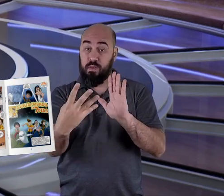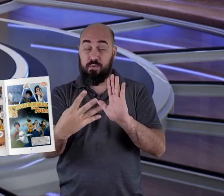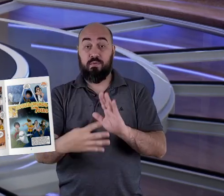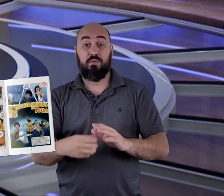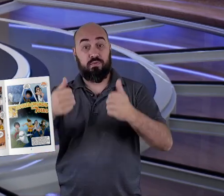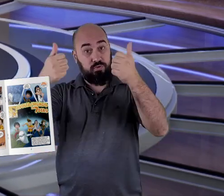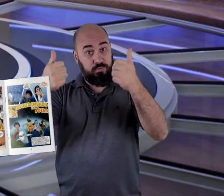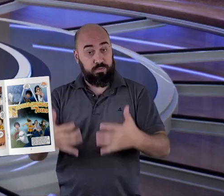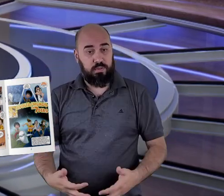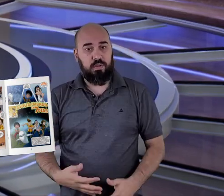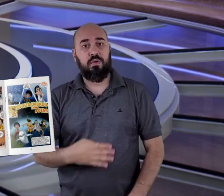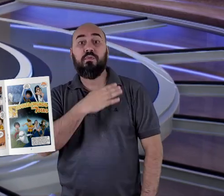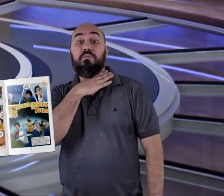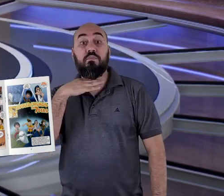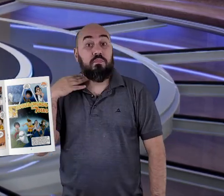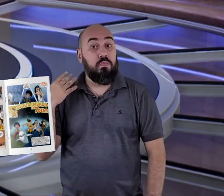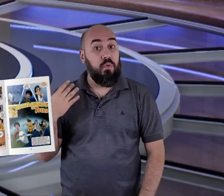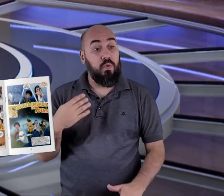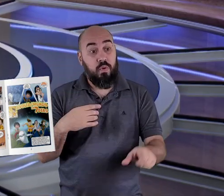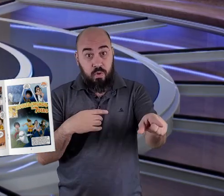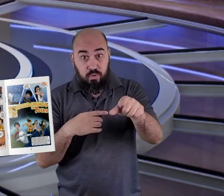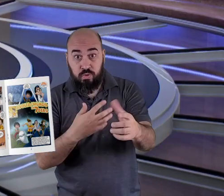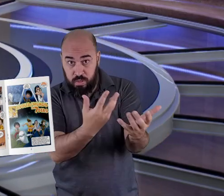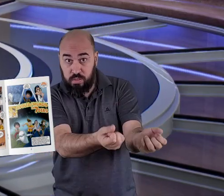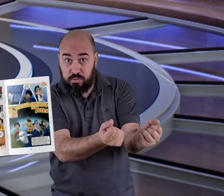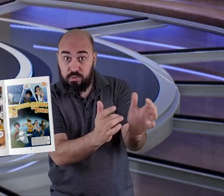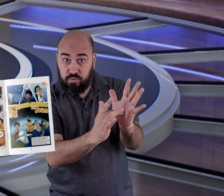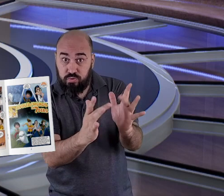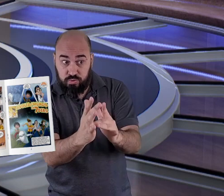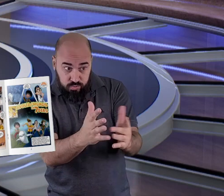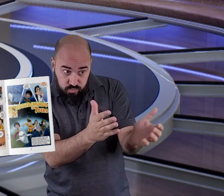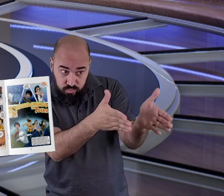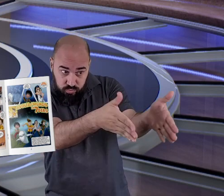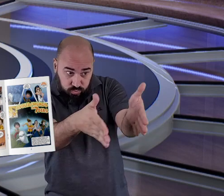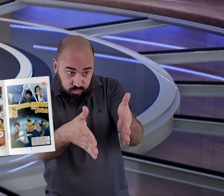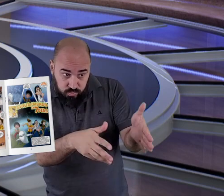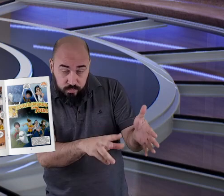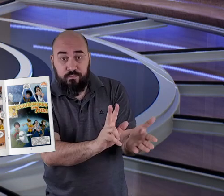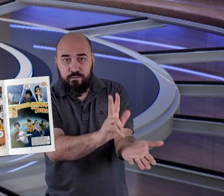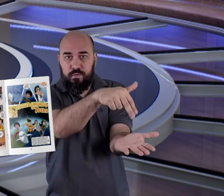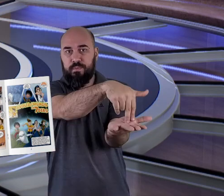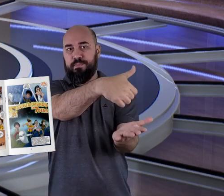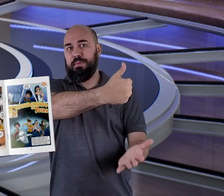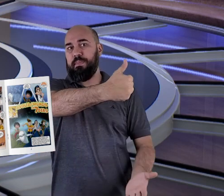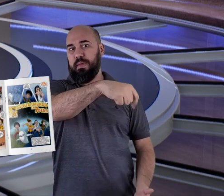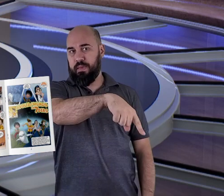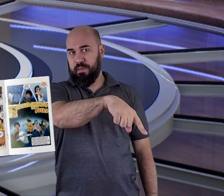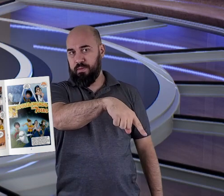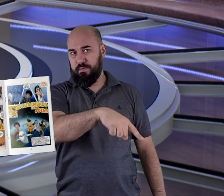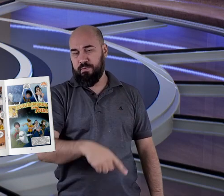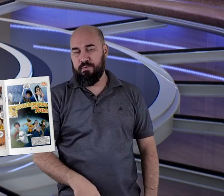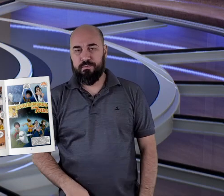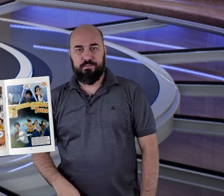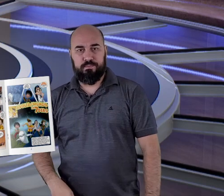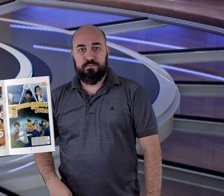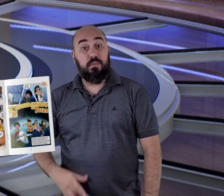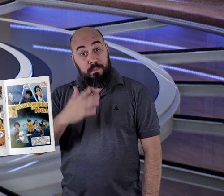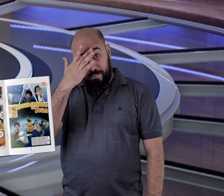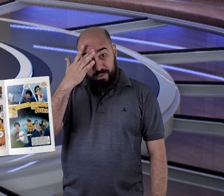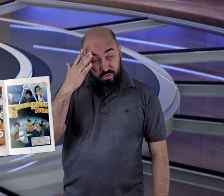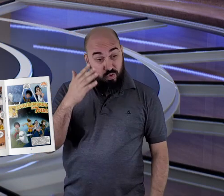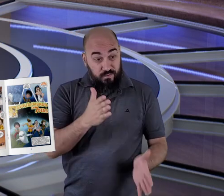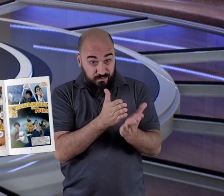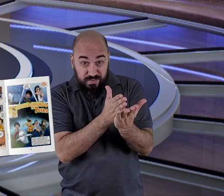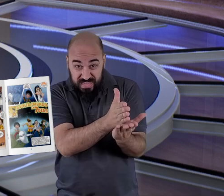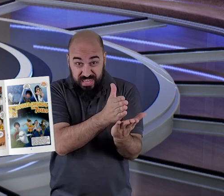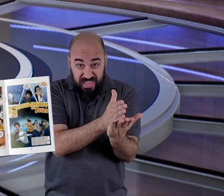Cristo ressuscitarão primeiro. A morte não terá a última palavra para os